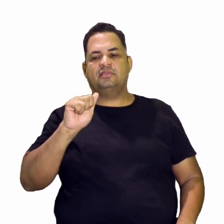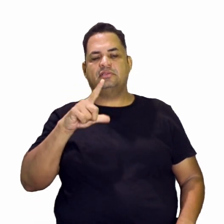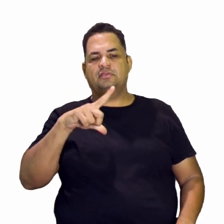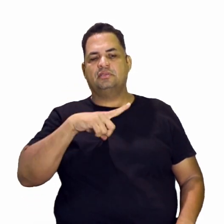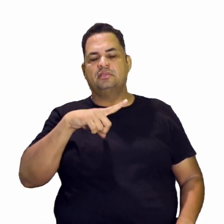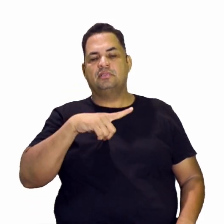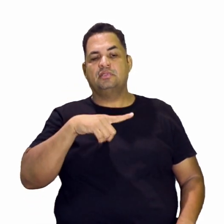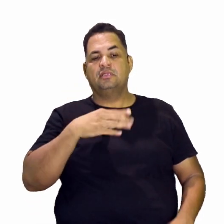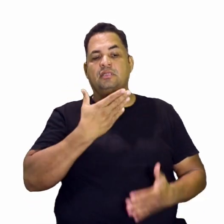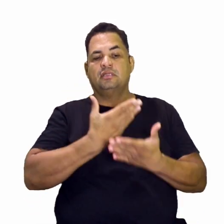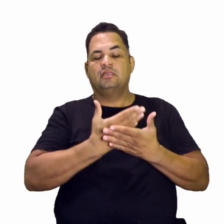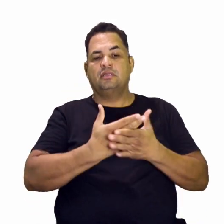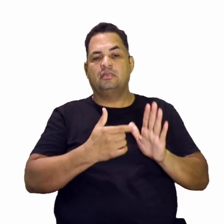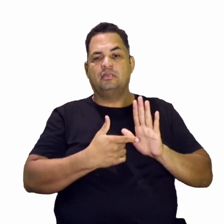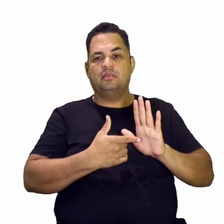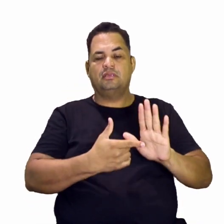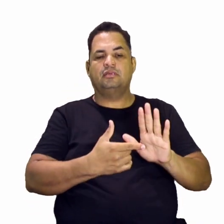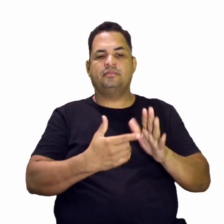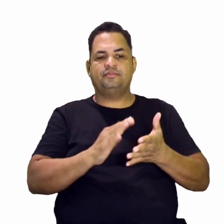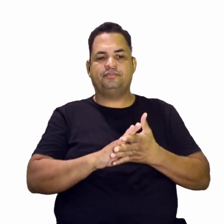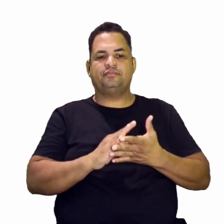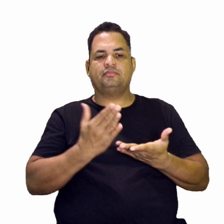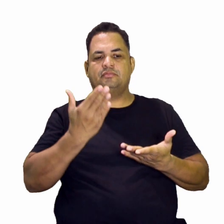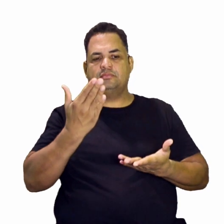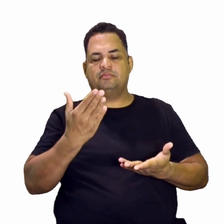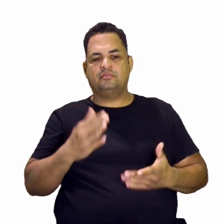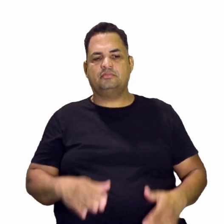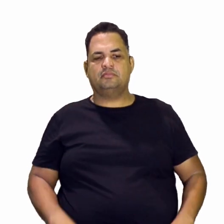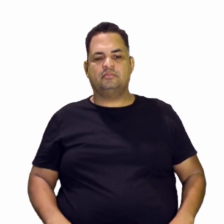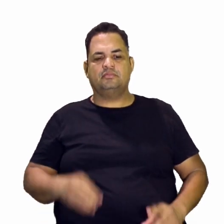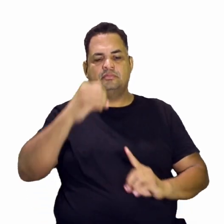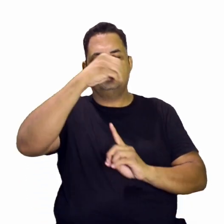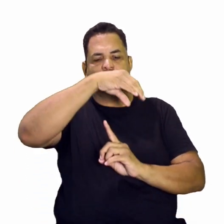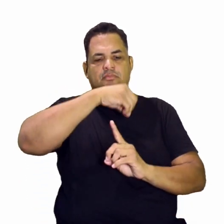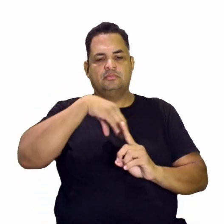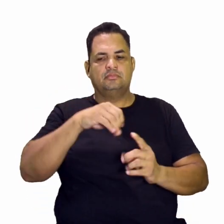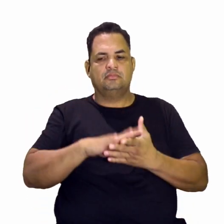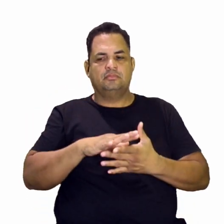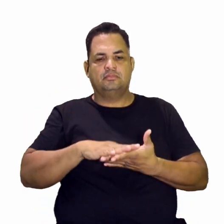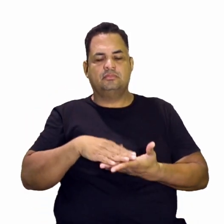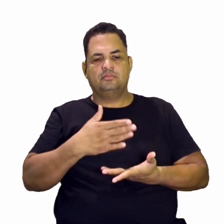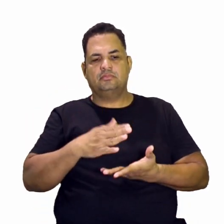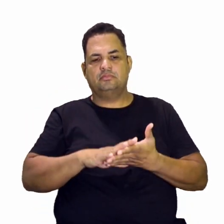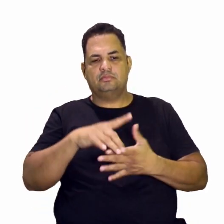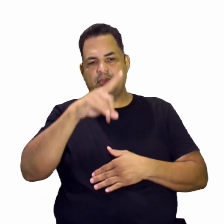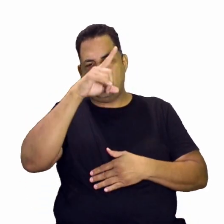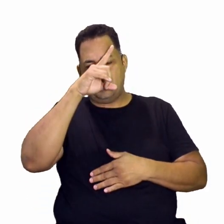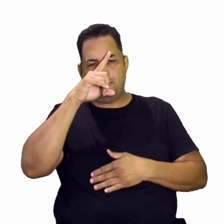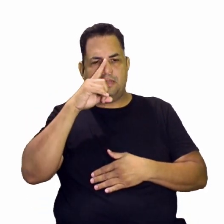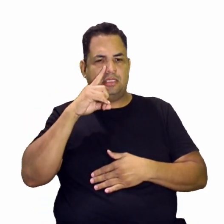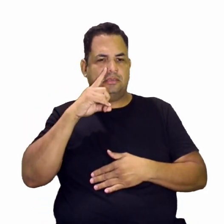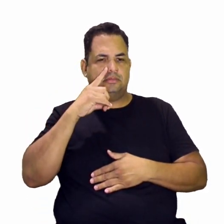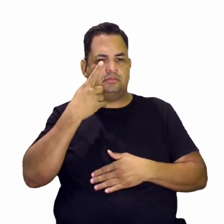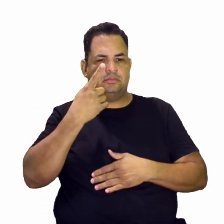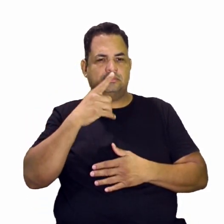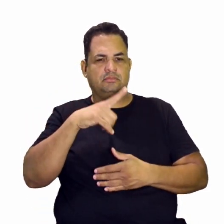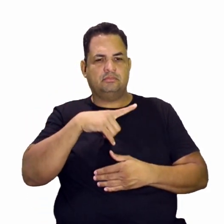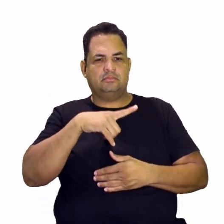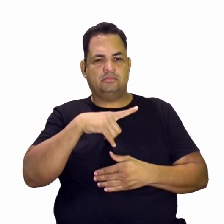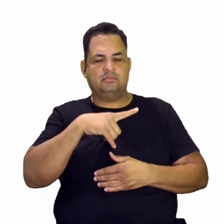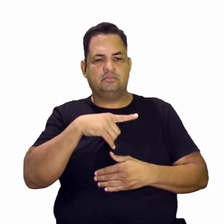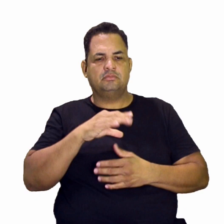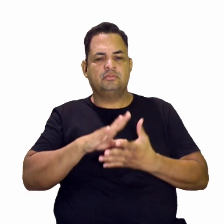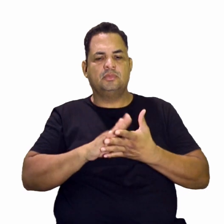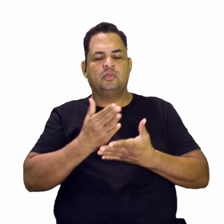lá na aula a gente mostrou lá aqueles fungos amarelinhos das briófitas, né? Então, elas gostam de